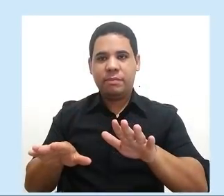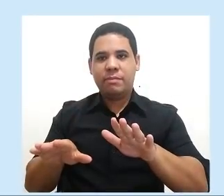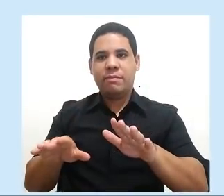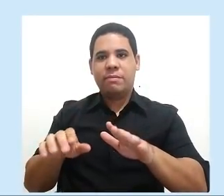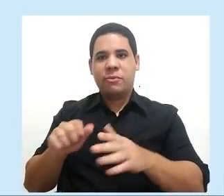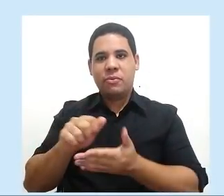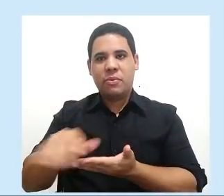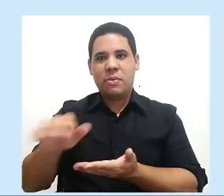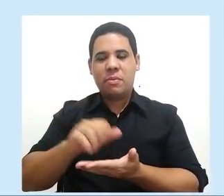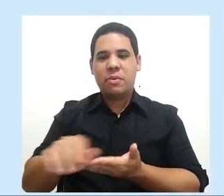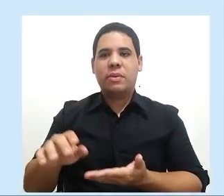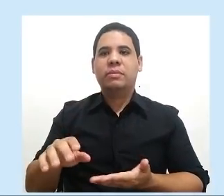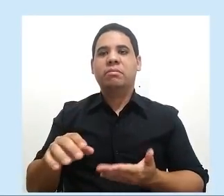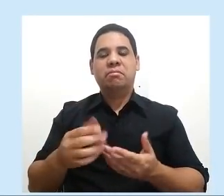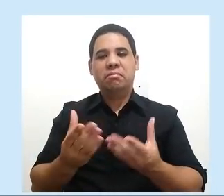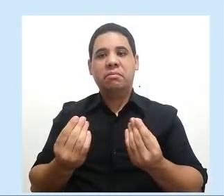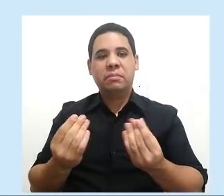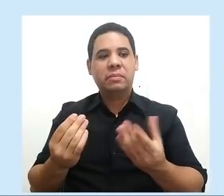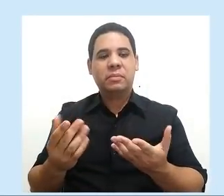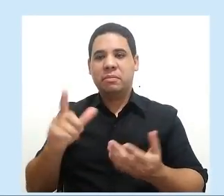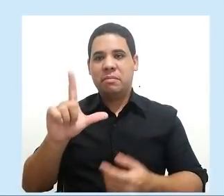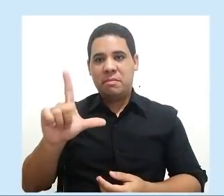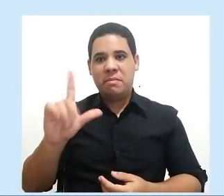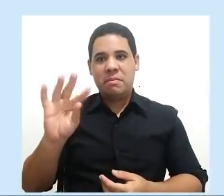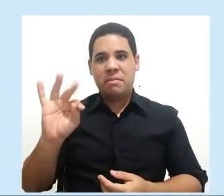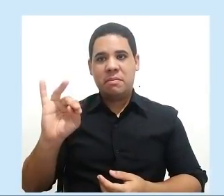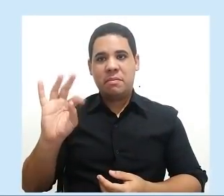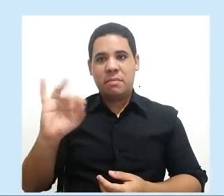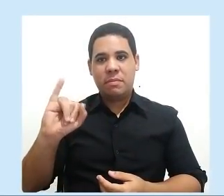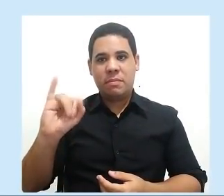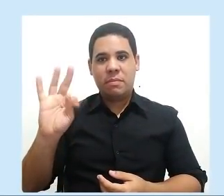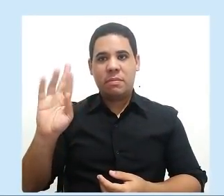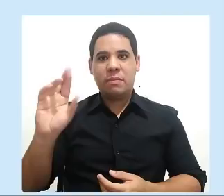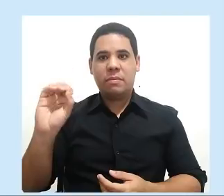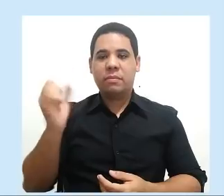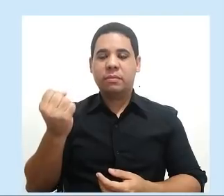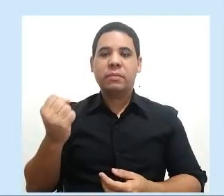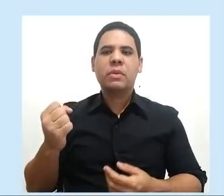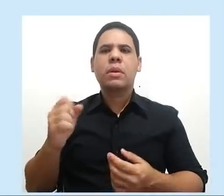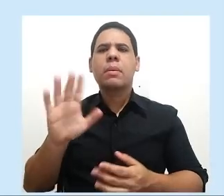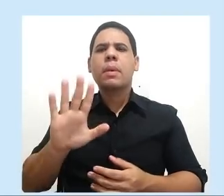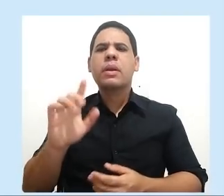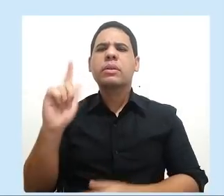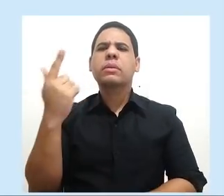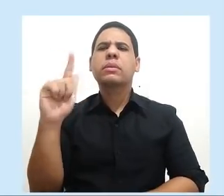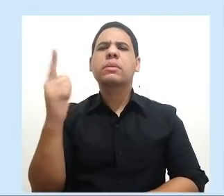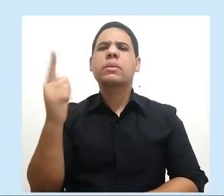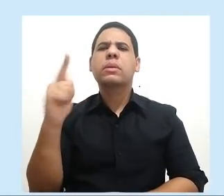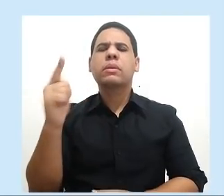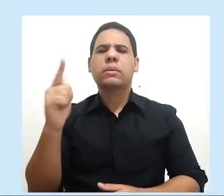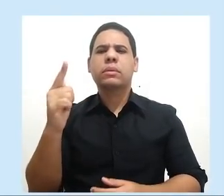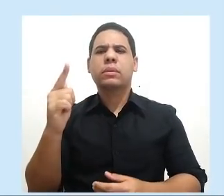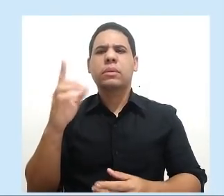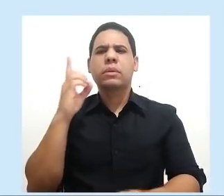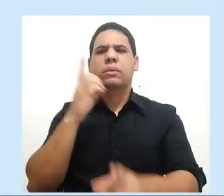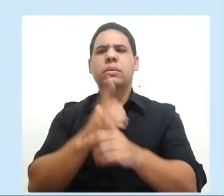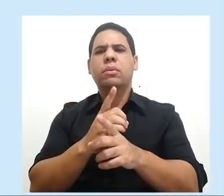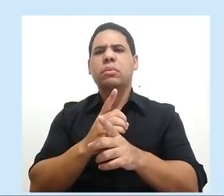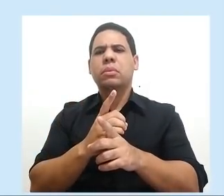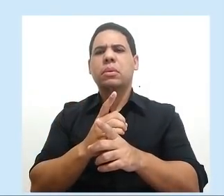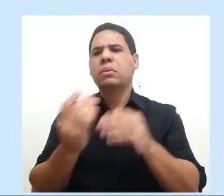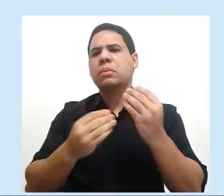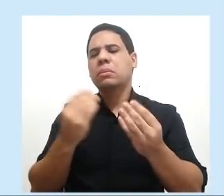que gasta 1,44 litros. Agora nós iremos ver o seguinte, na geografia, onde nós